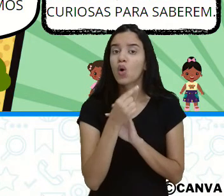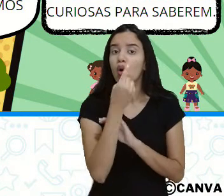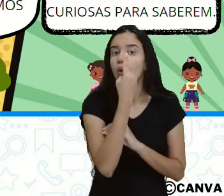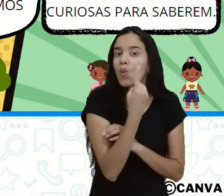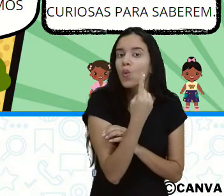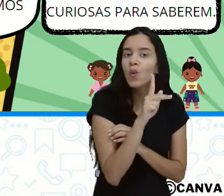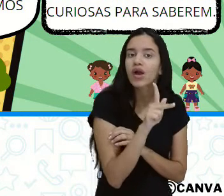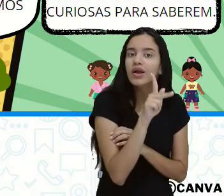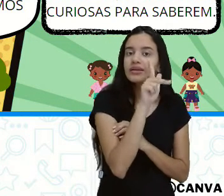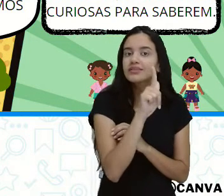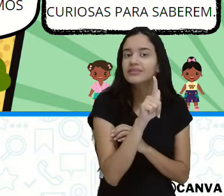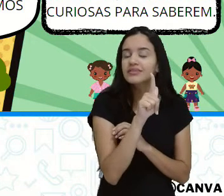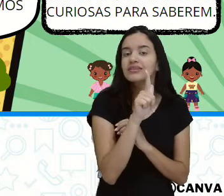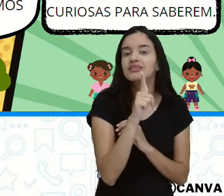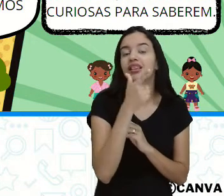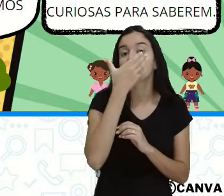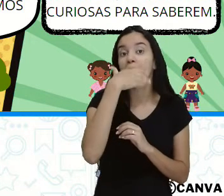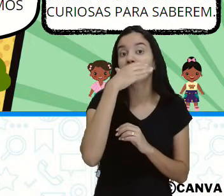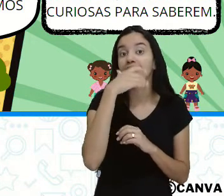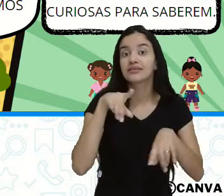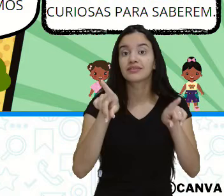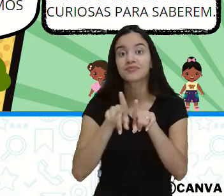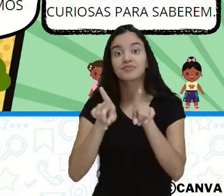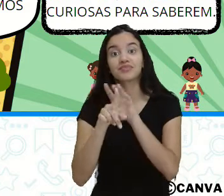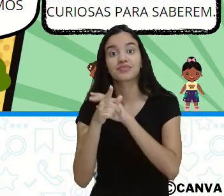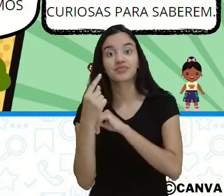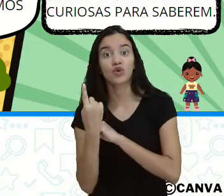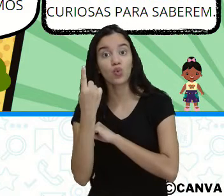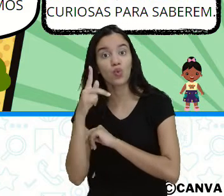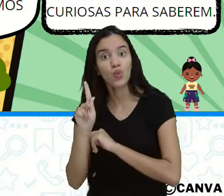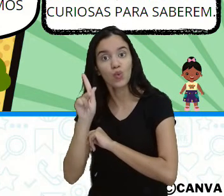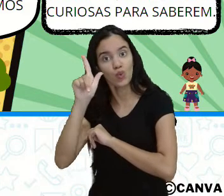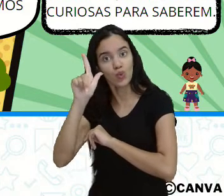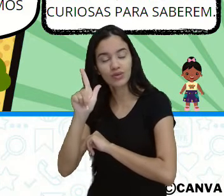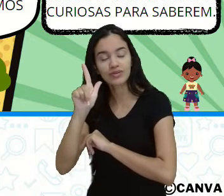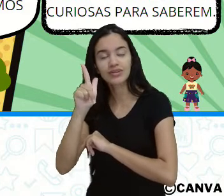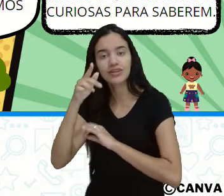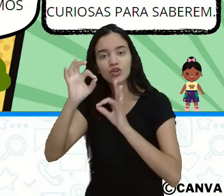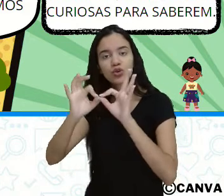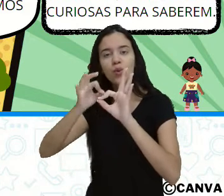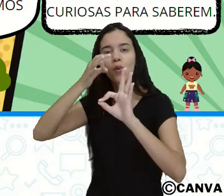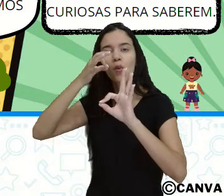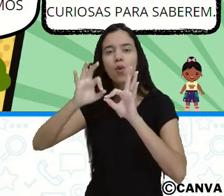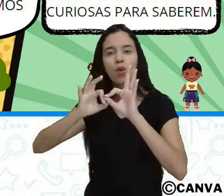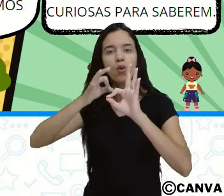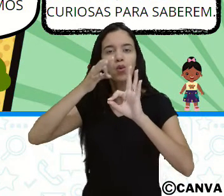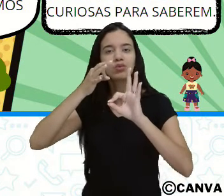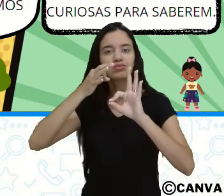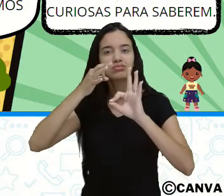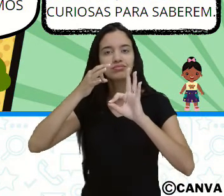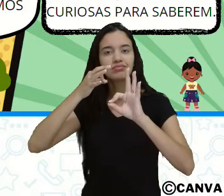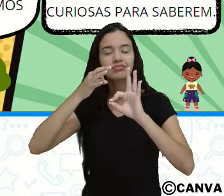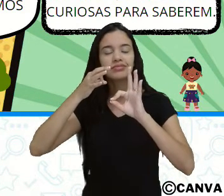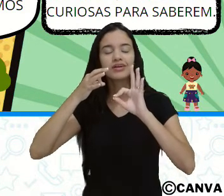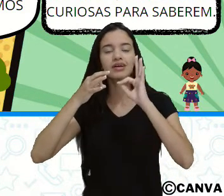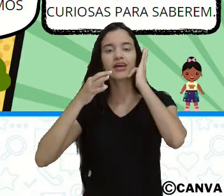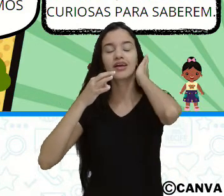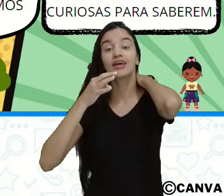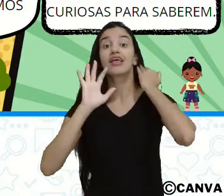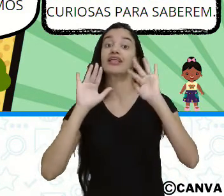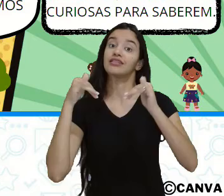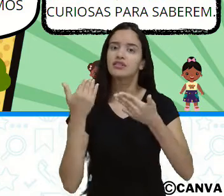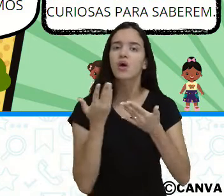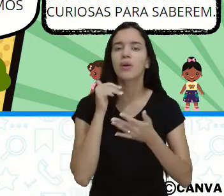de maçã e 1 quilo de uva. Quantos quilos de fruta ela trouxe? E aí as meninas,